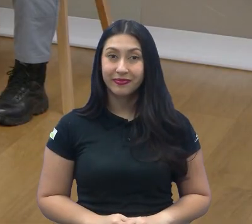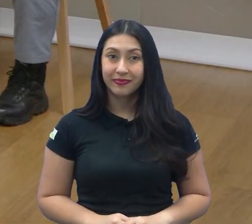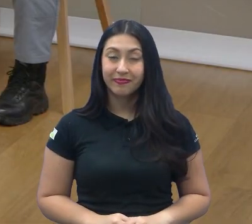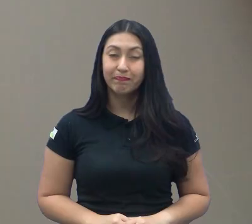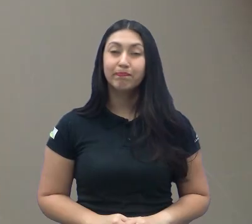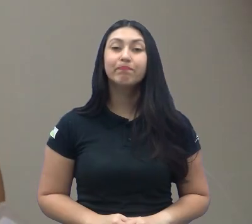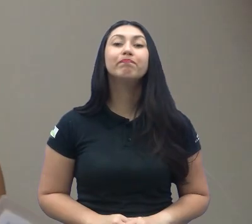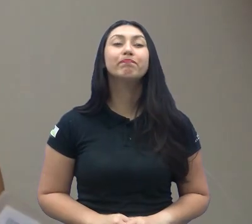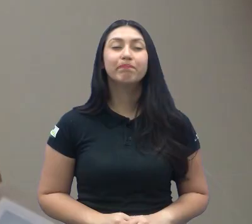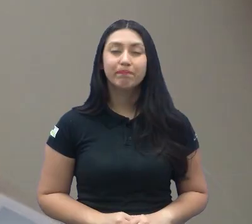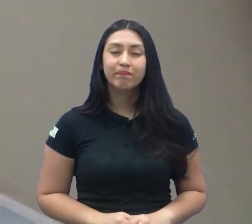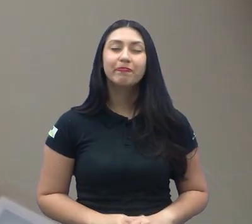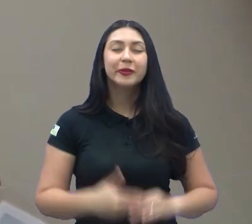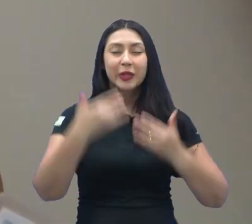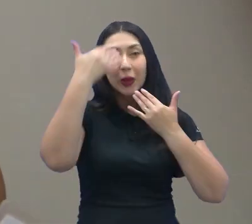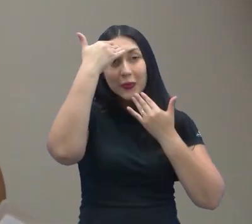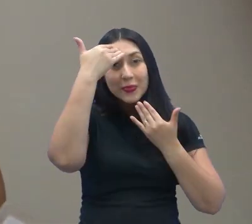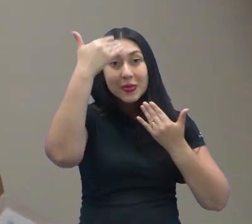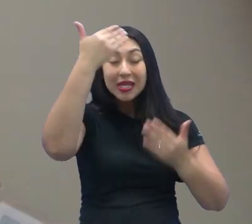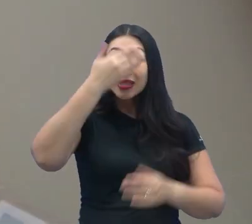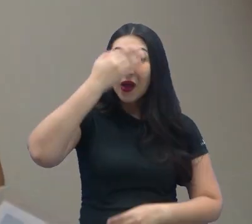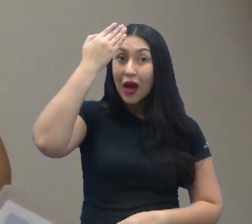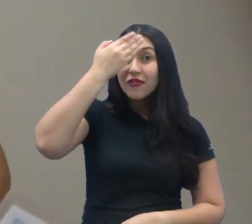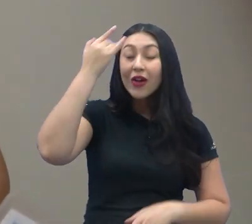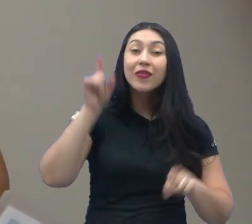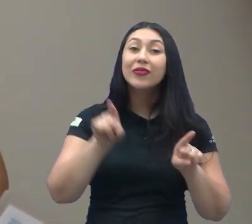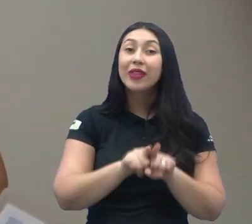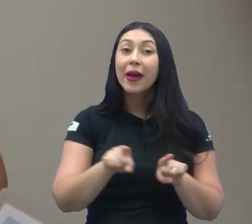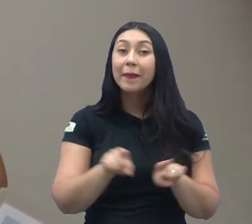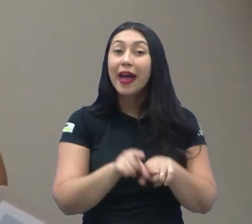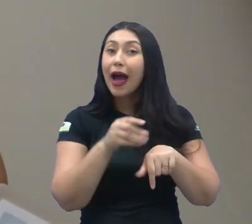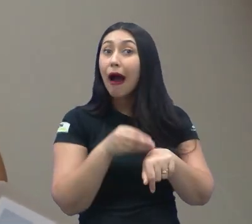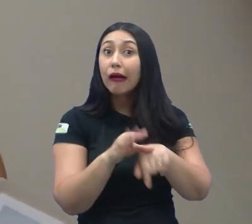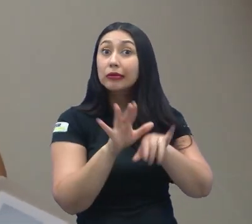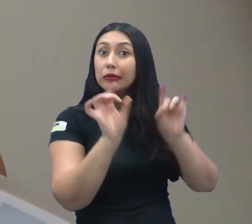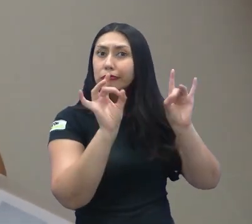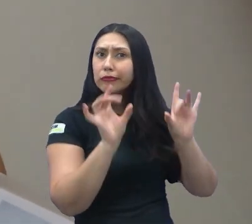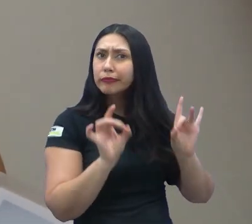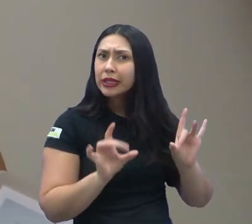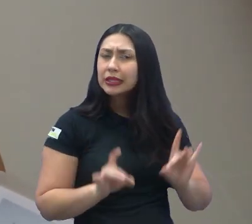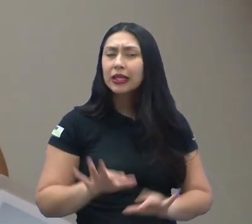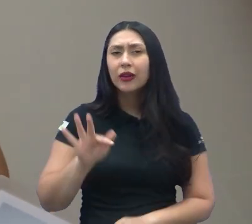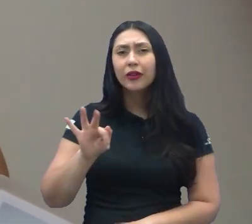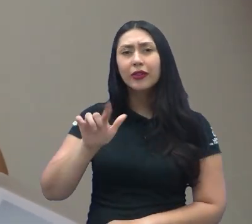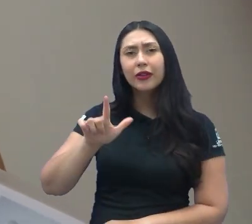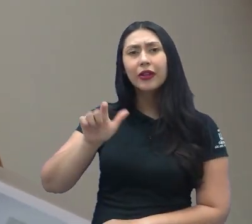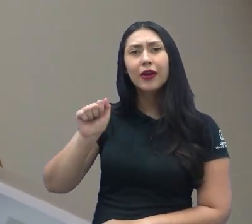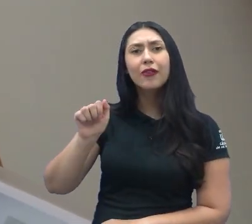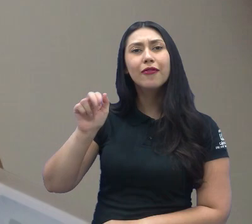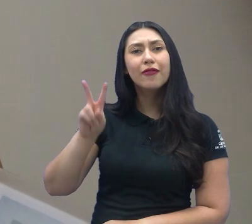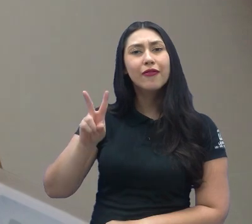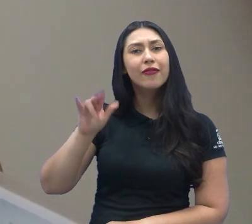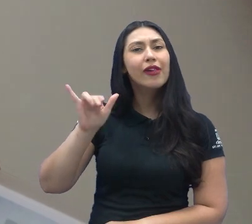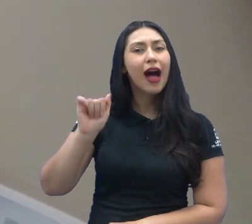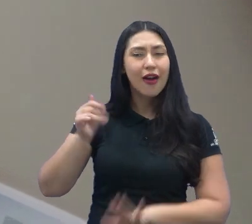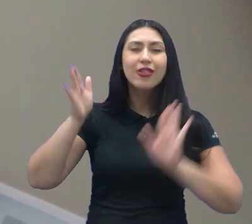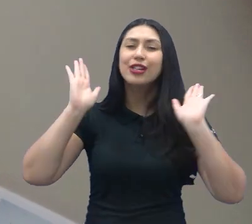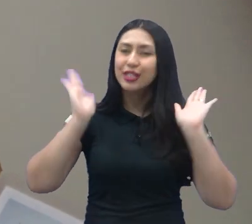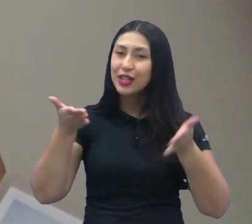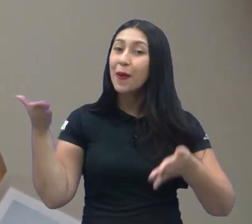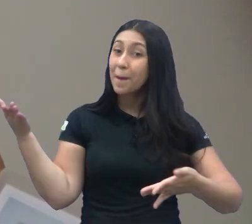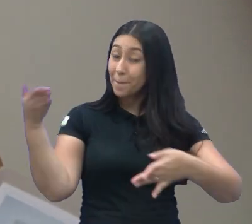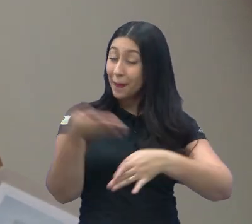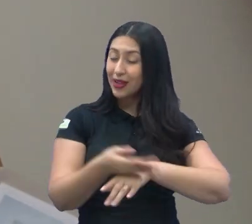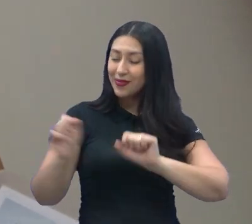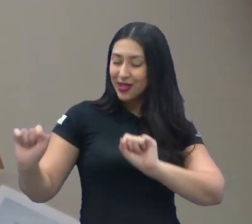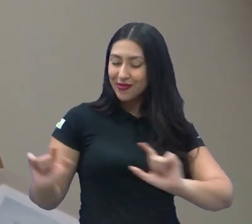Muito obrigada, Rafael. Agradeço também as dicas valiosas da Flávia Valentim, que já participou com a gente, né, em alguns programas aqui